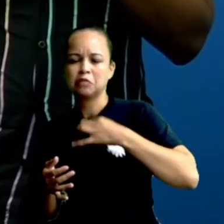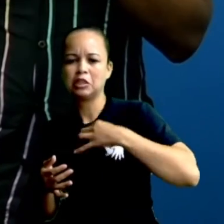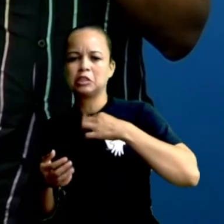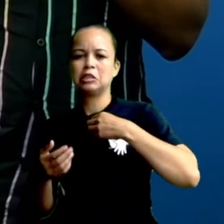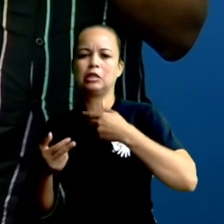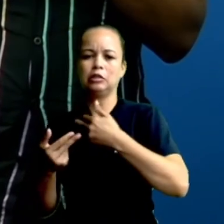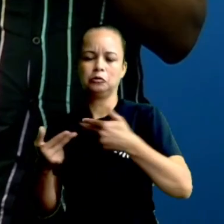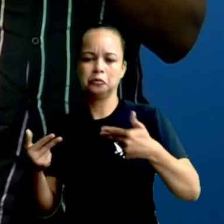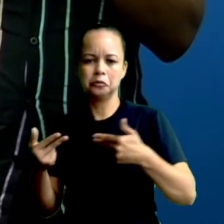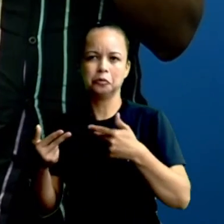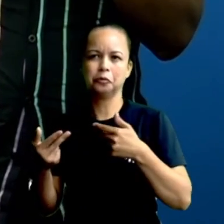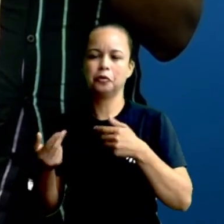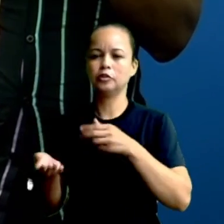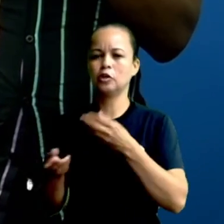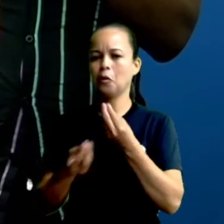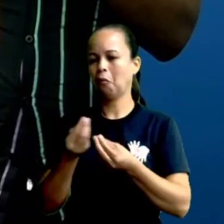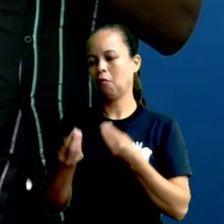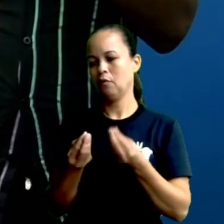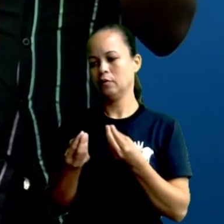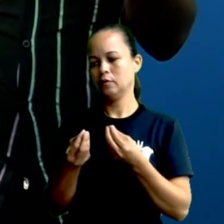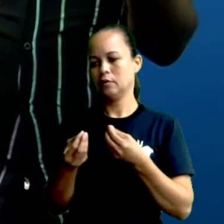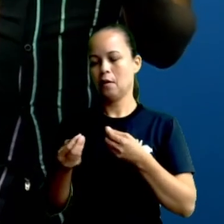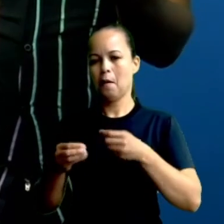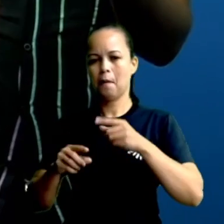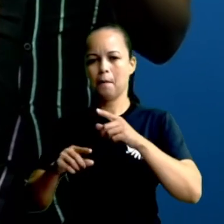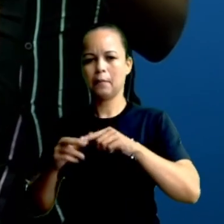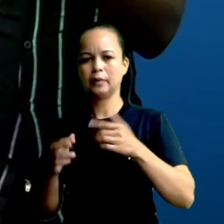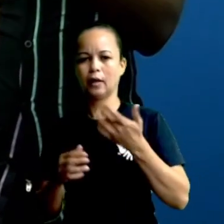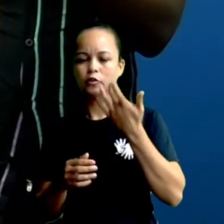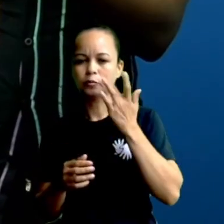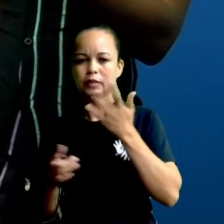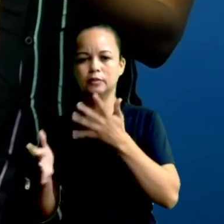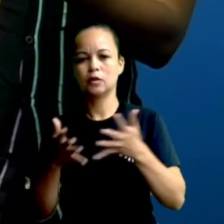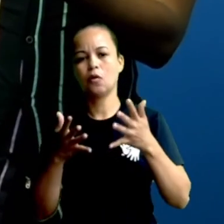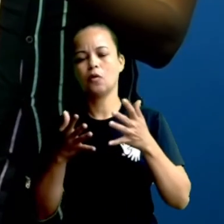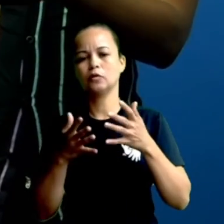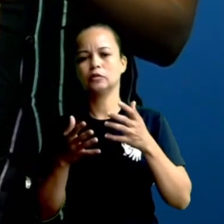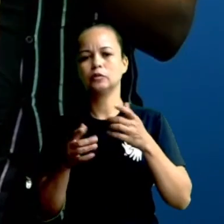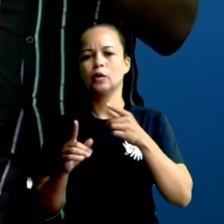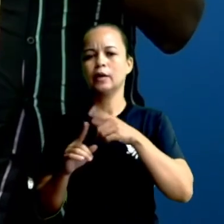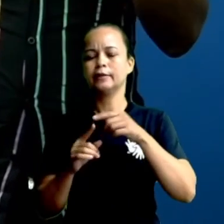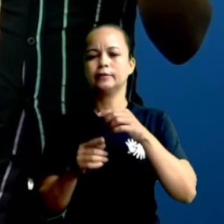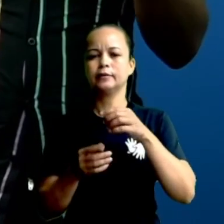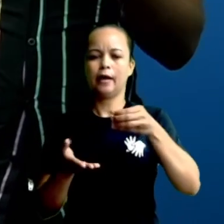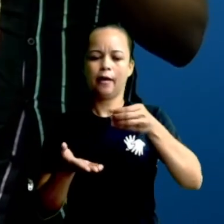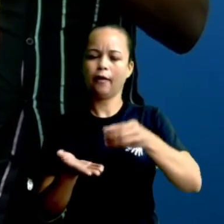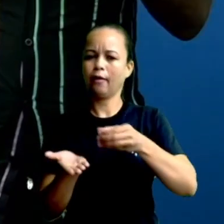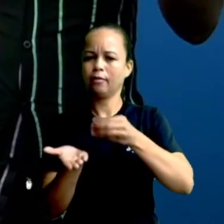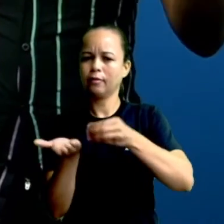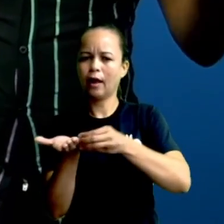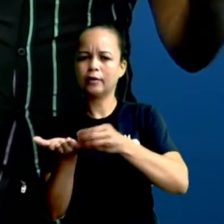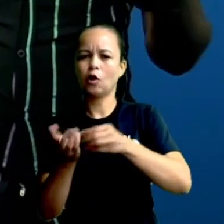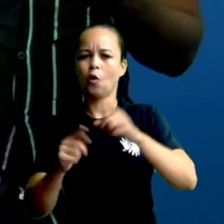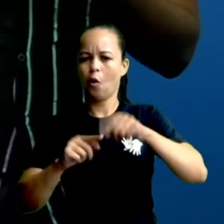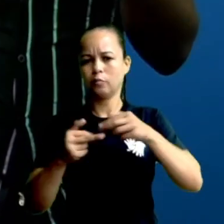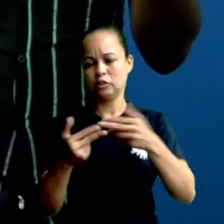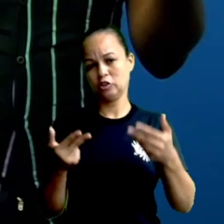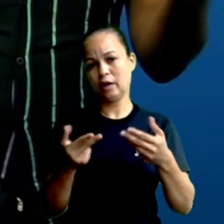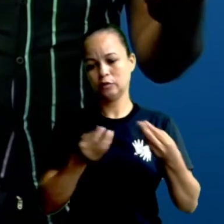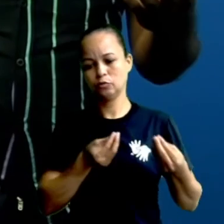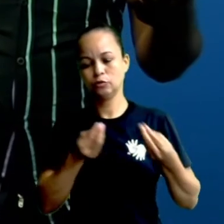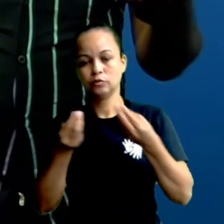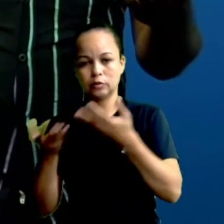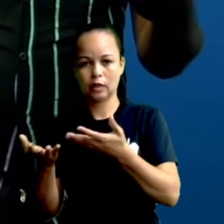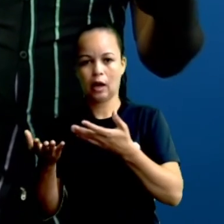tecidos, né, como metais preciosos, né, tipo taças, enfim, objetos. Eles eram